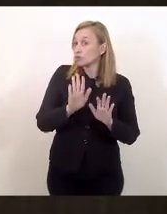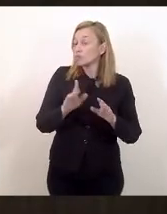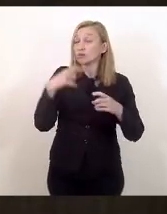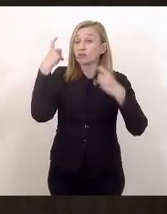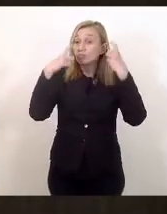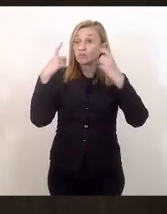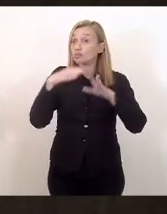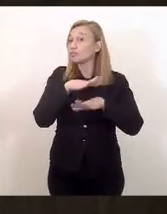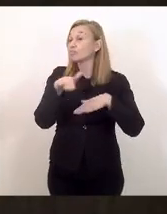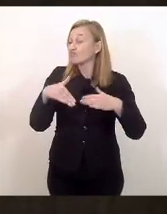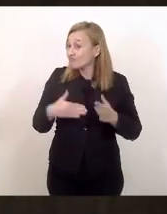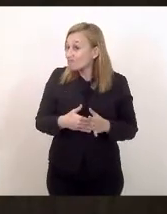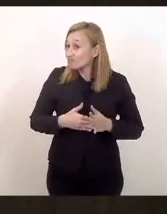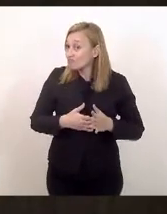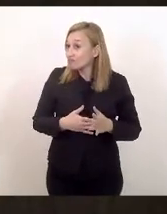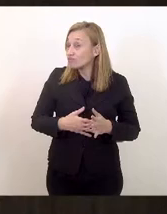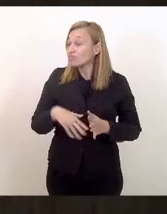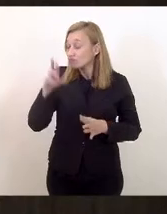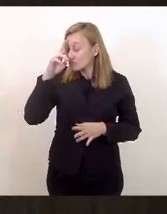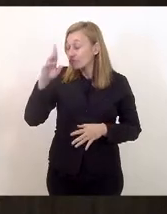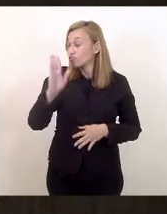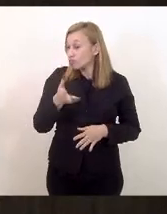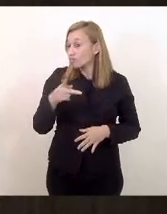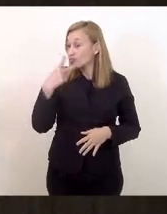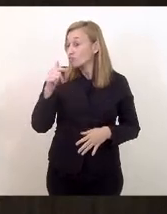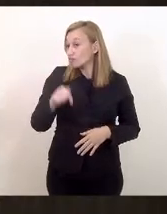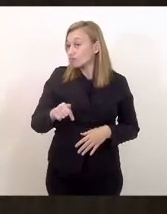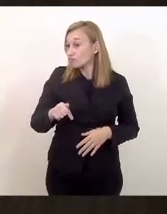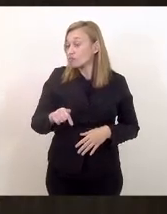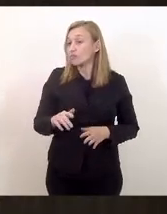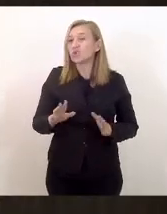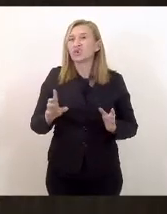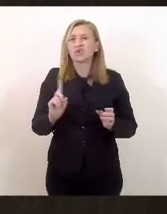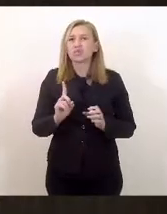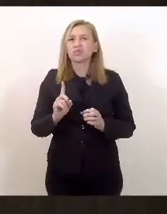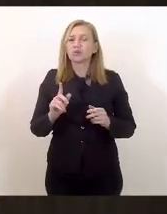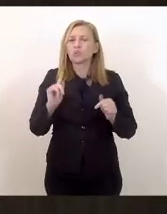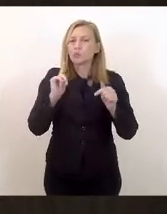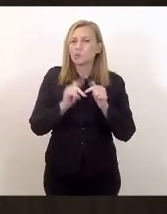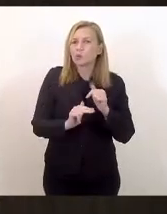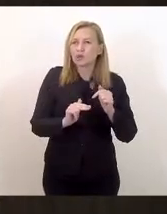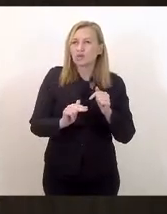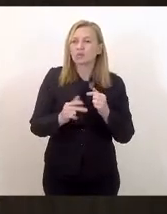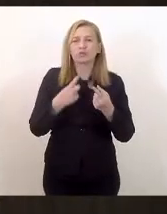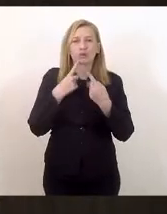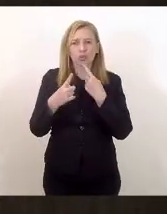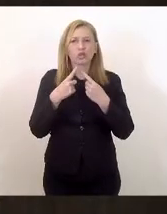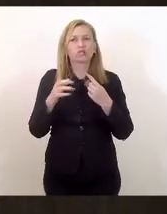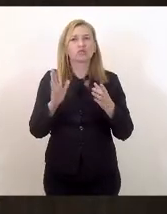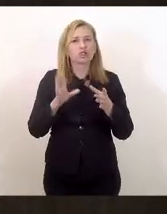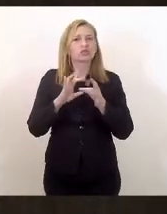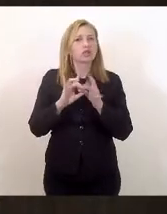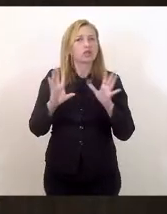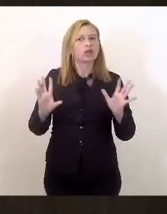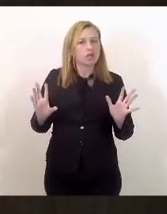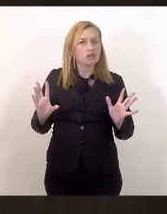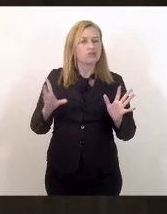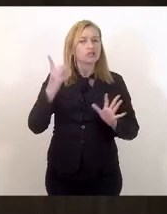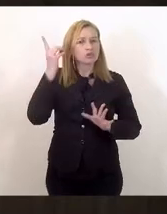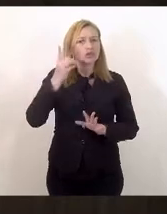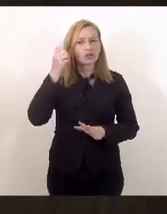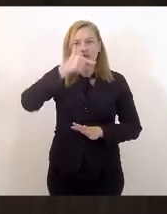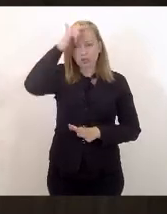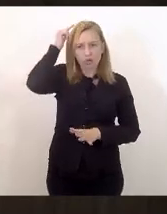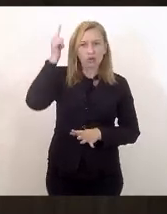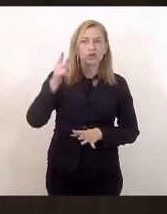de todos, Vossa Excelência inclusive mencionou aqui. Isso não impede, e o debate já está aberto, deputado Luiz Paulo, isso não impede que a